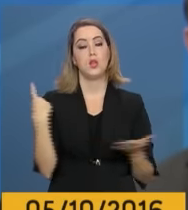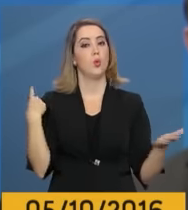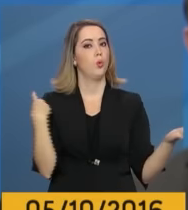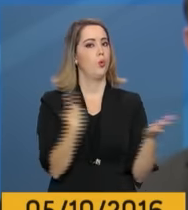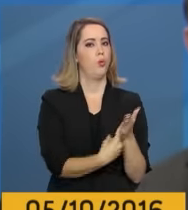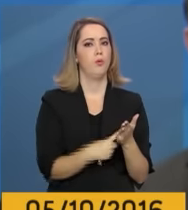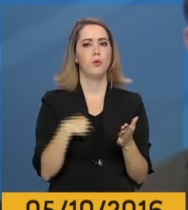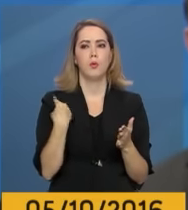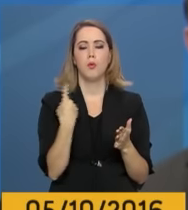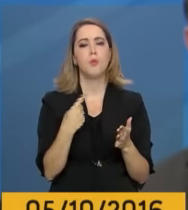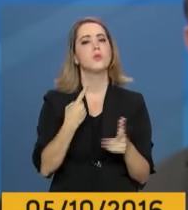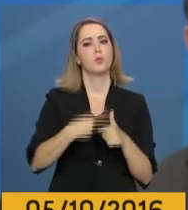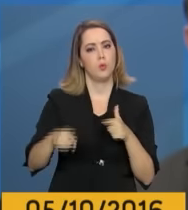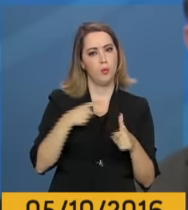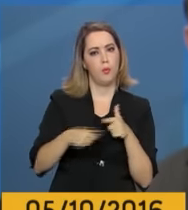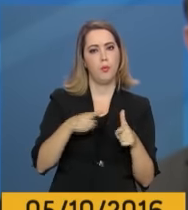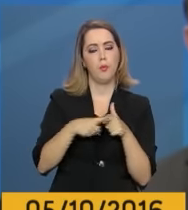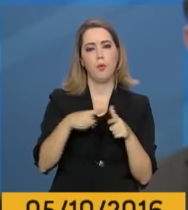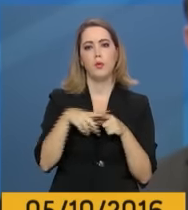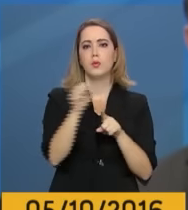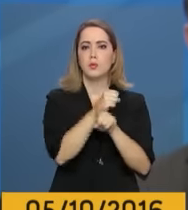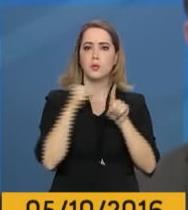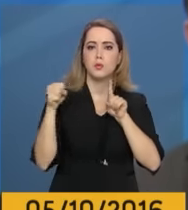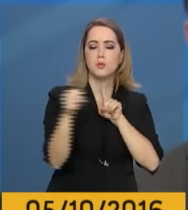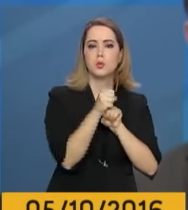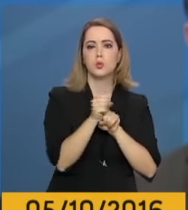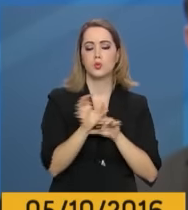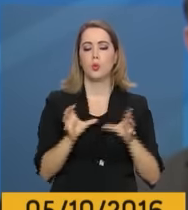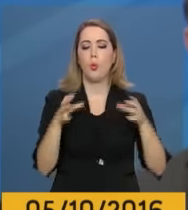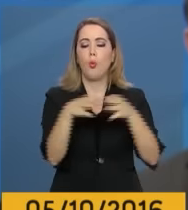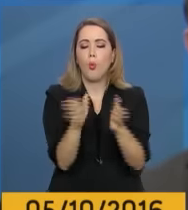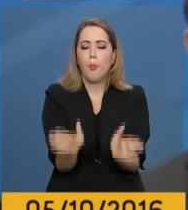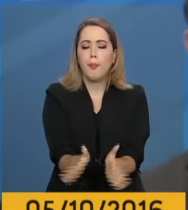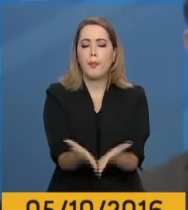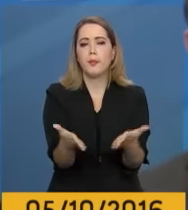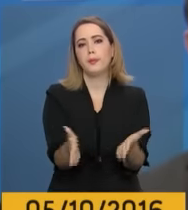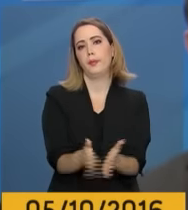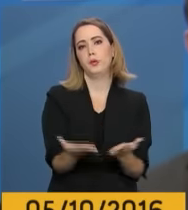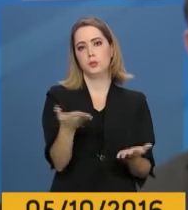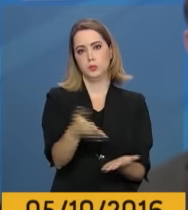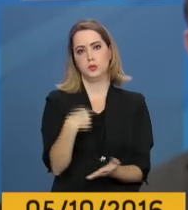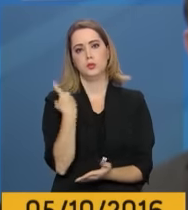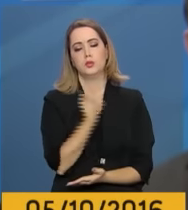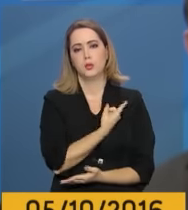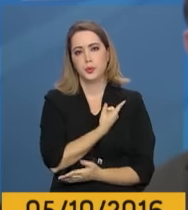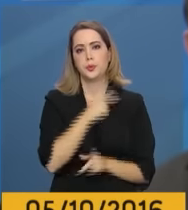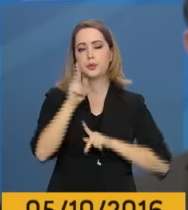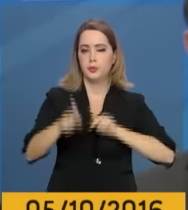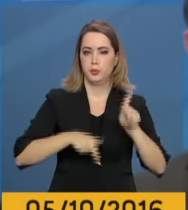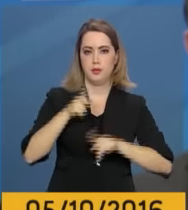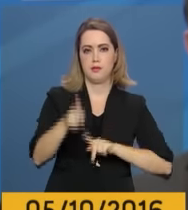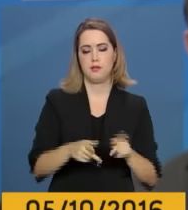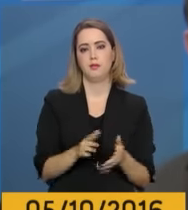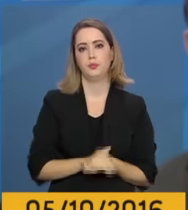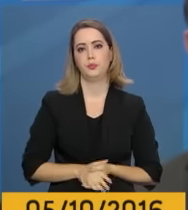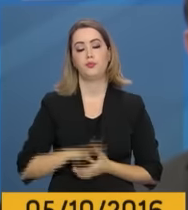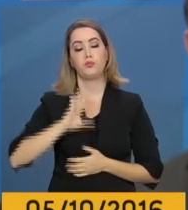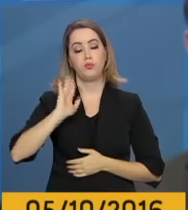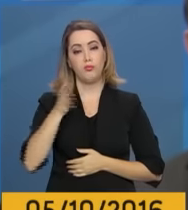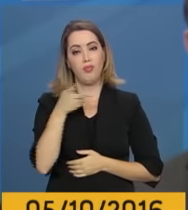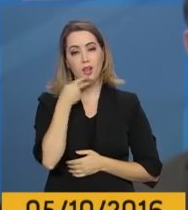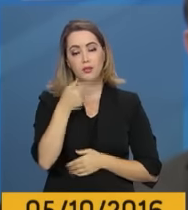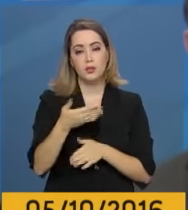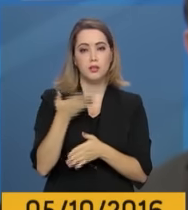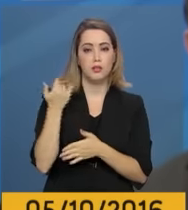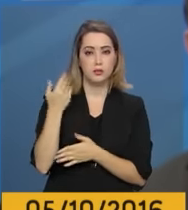questão social, com as parcelas mais pobres e vulneráveis da nossa população. Como já foi dito aqui, as descobertas